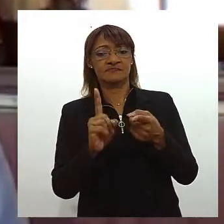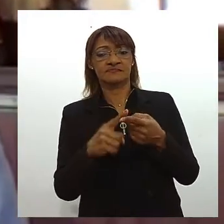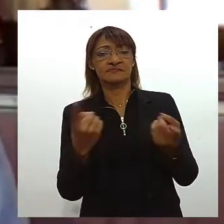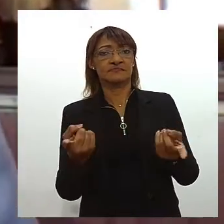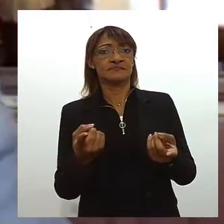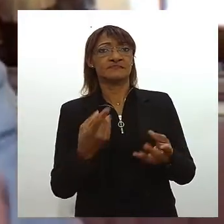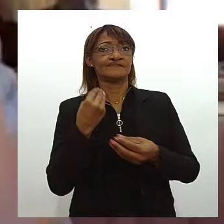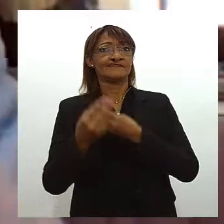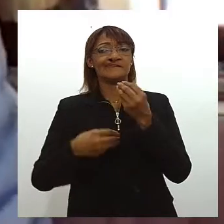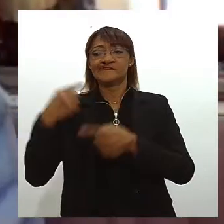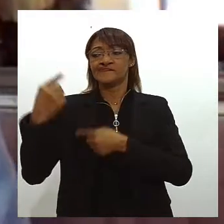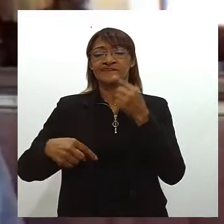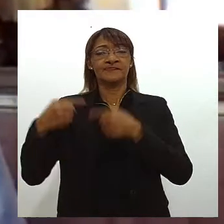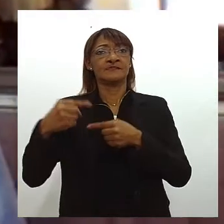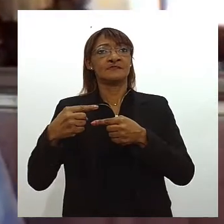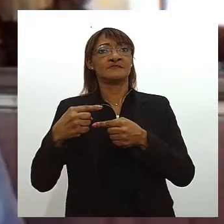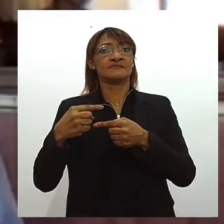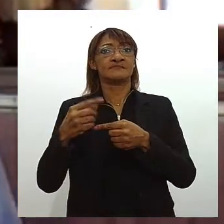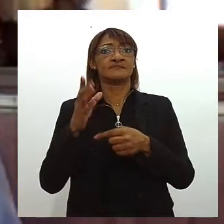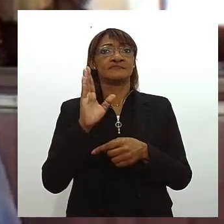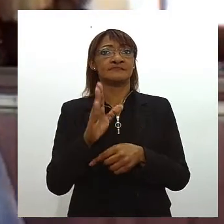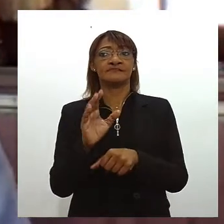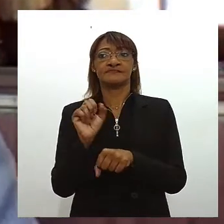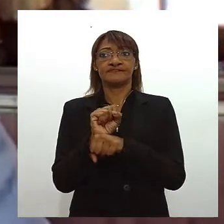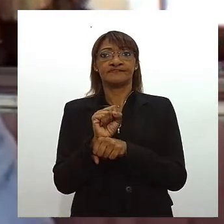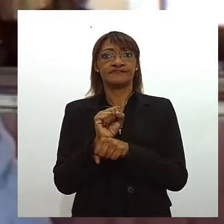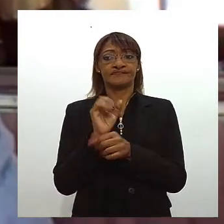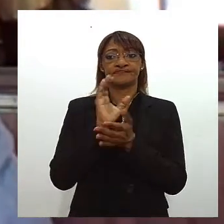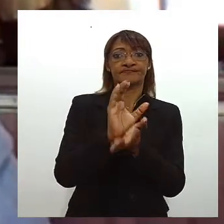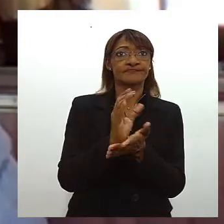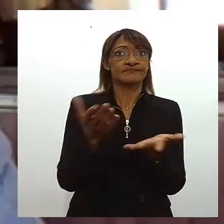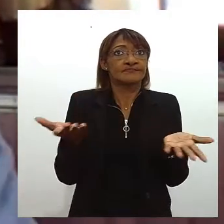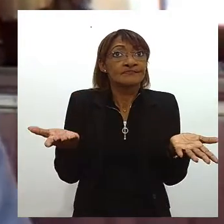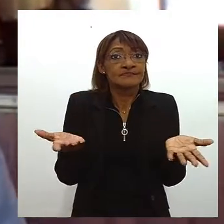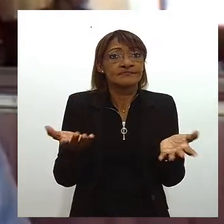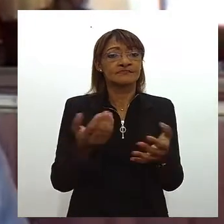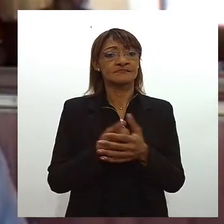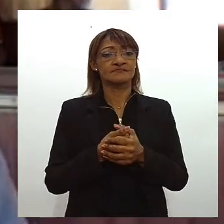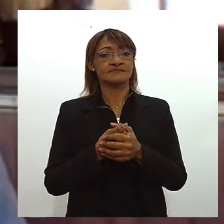das políticas, congelamento de investimentos na área da assistência, né,